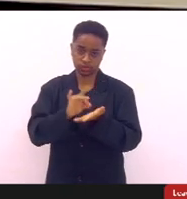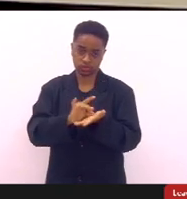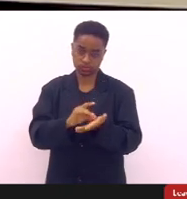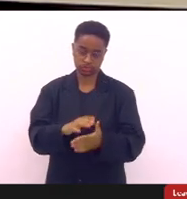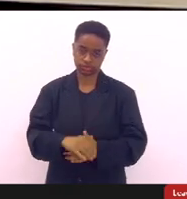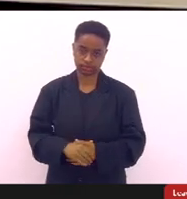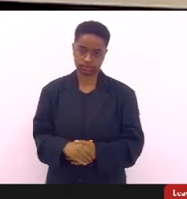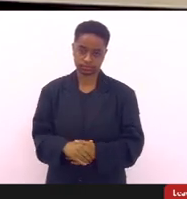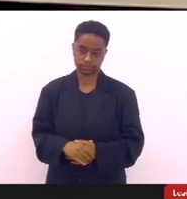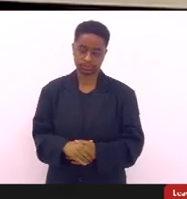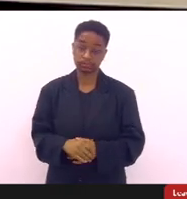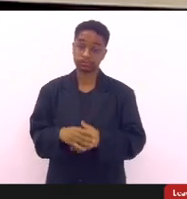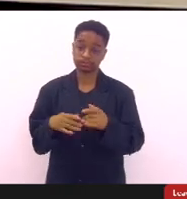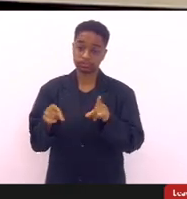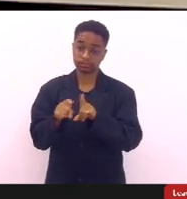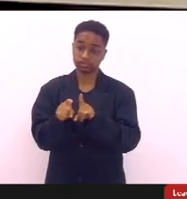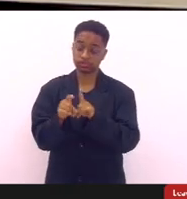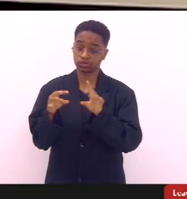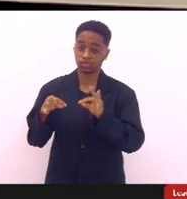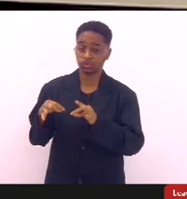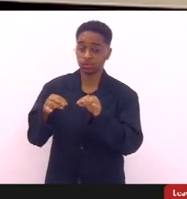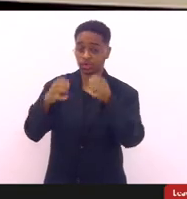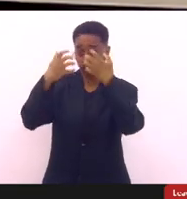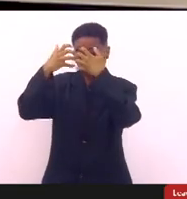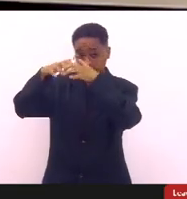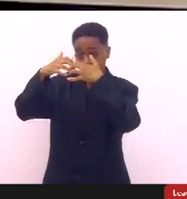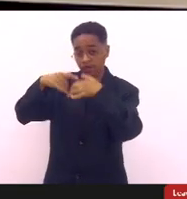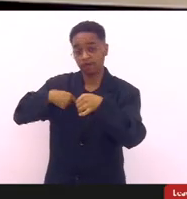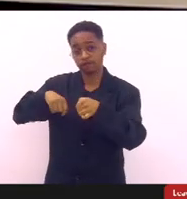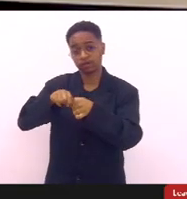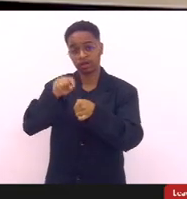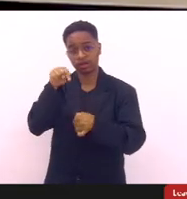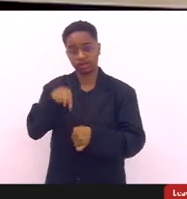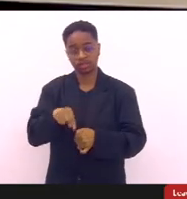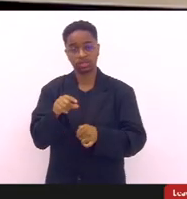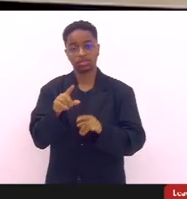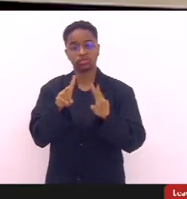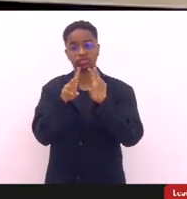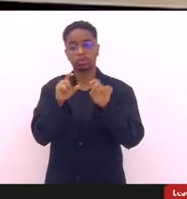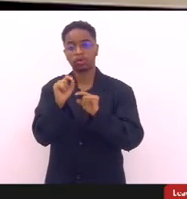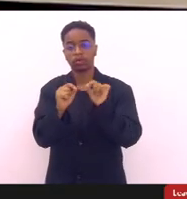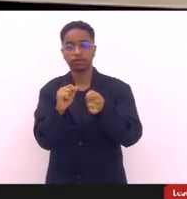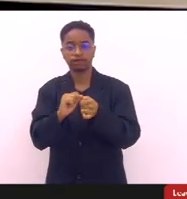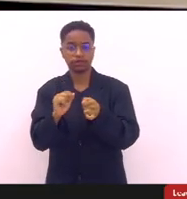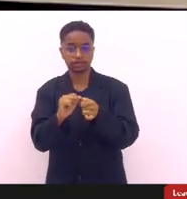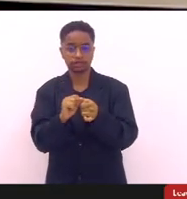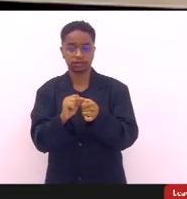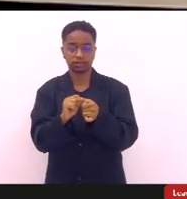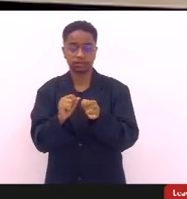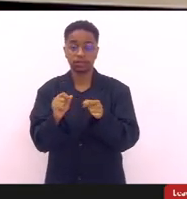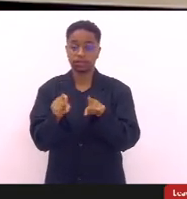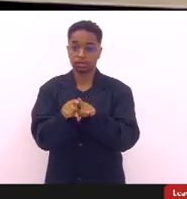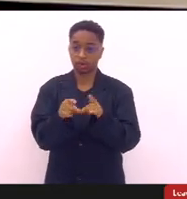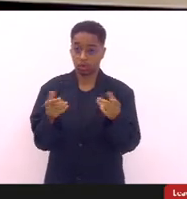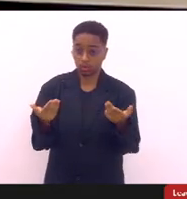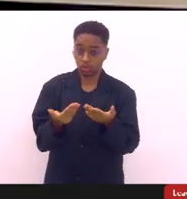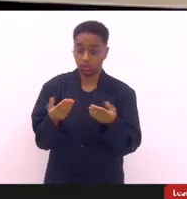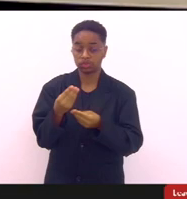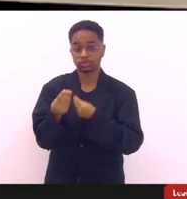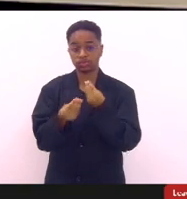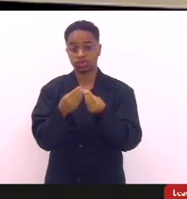original, né? E toda a reflexão que veio trazida aqui sobre o que fazer, o que deve ser feito e tal, hoje, né, e o